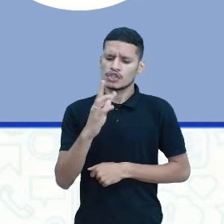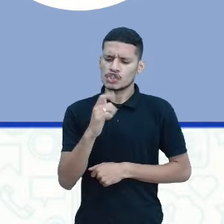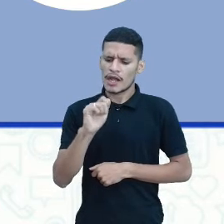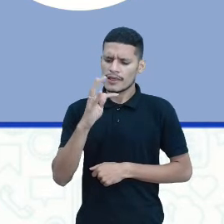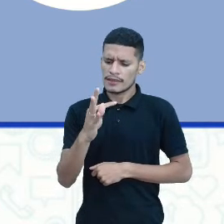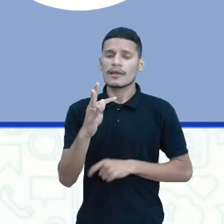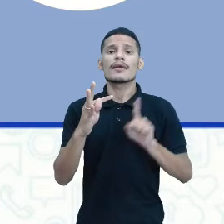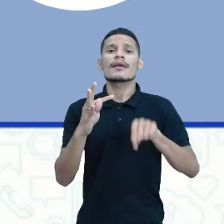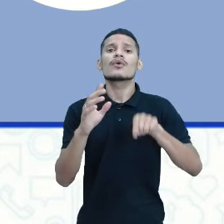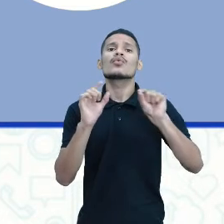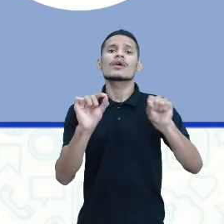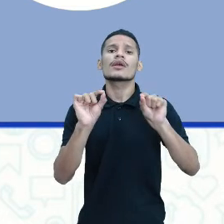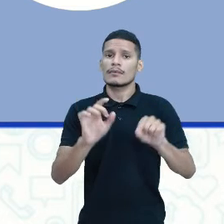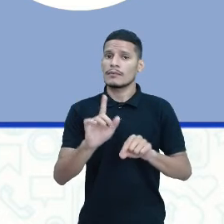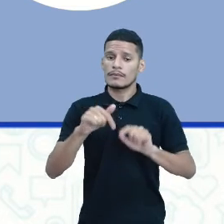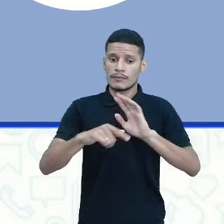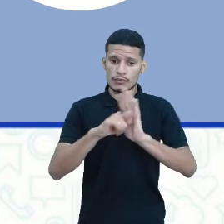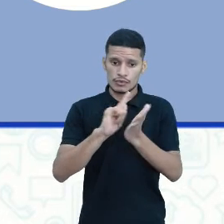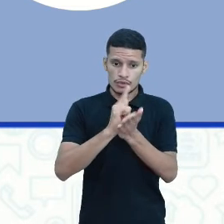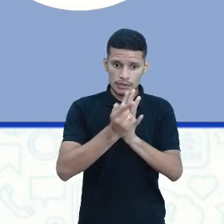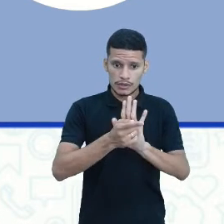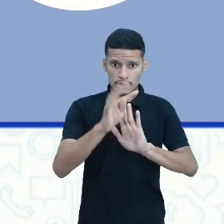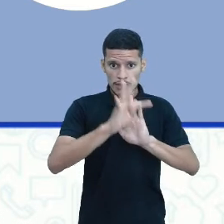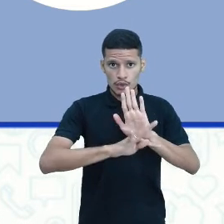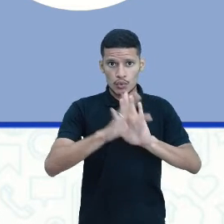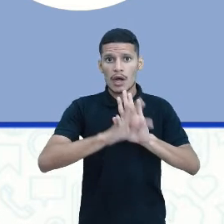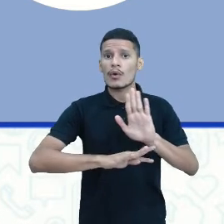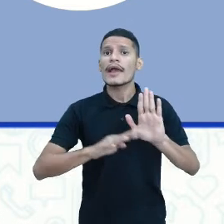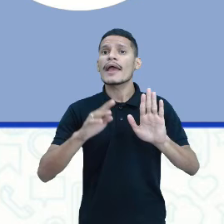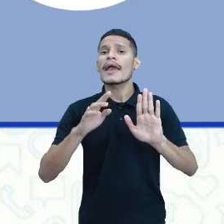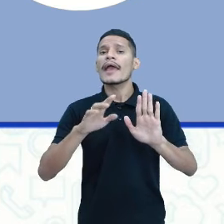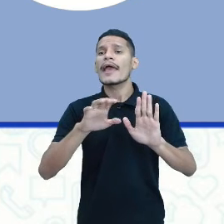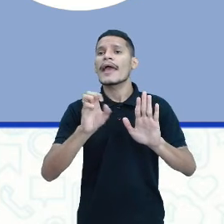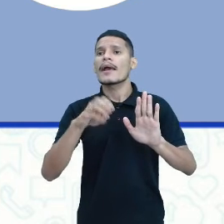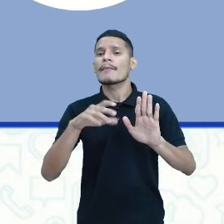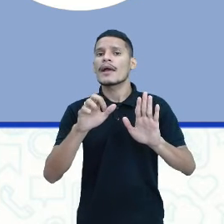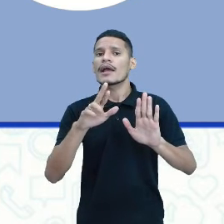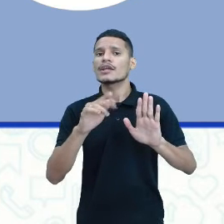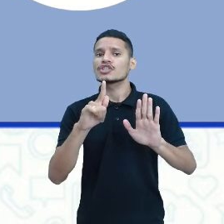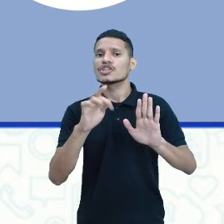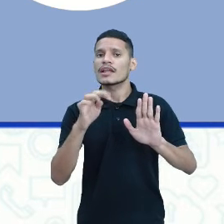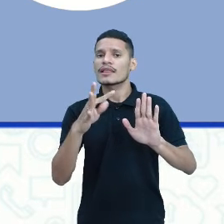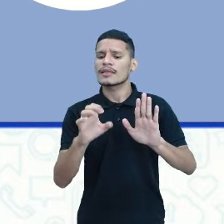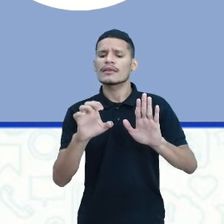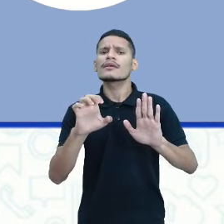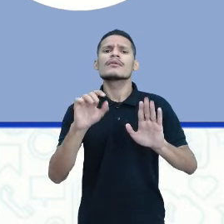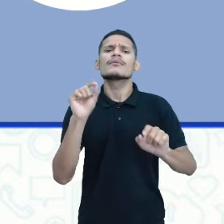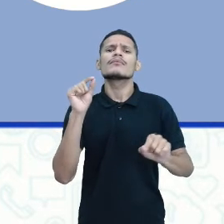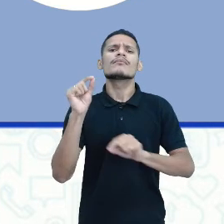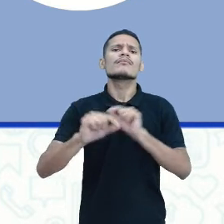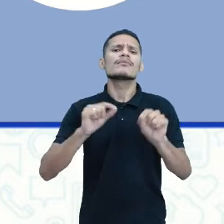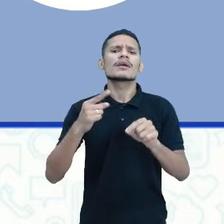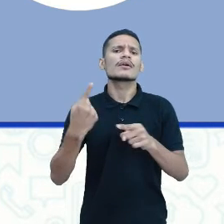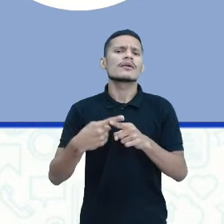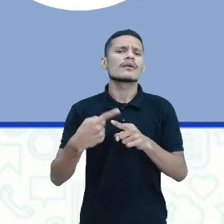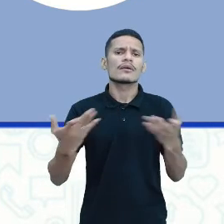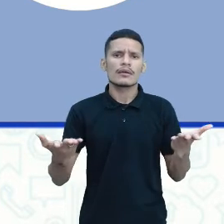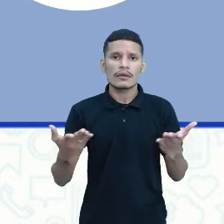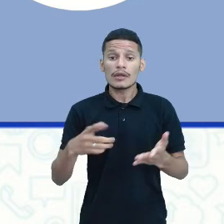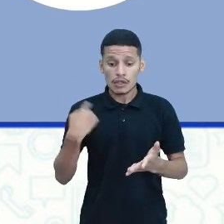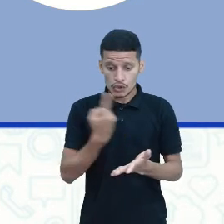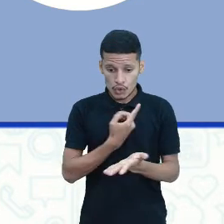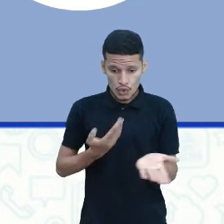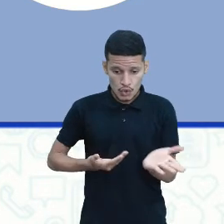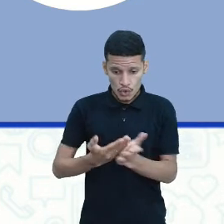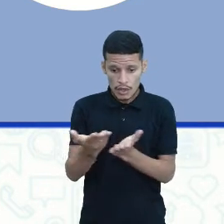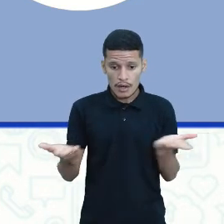chat é um gênero textual emergente, lembram? E emergente por quê, Camille? Porque ele está começando agora, é um gênero